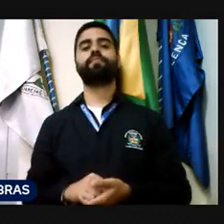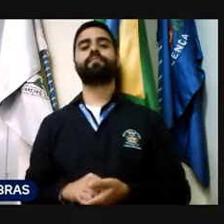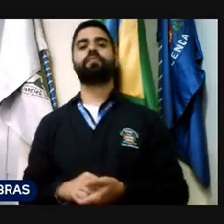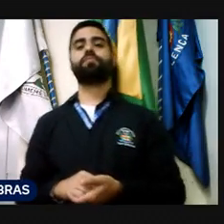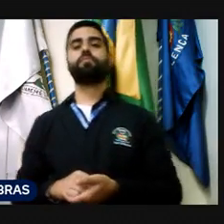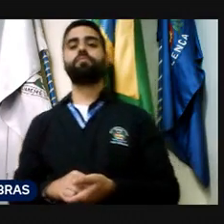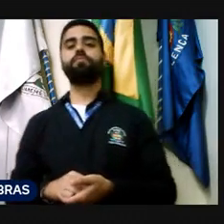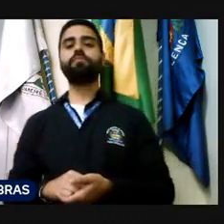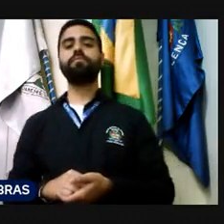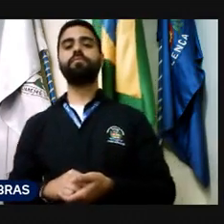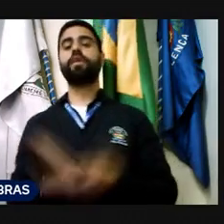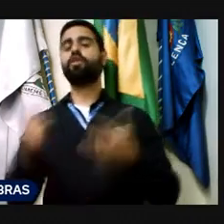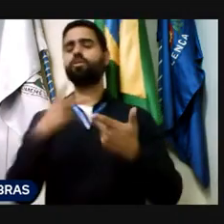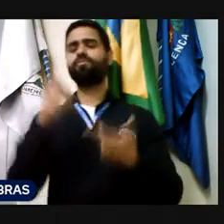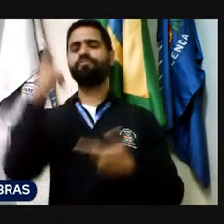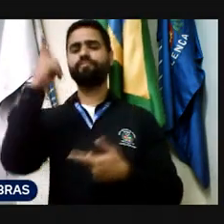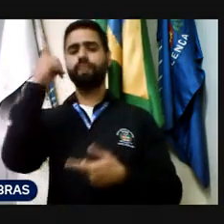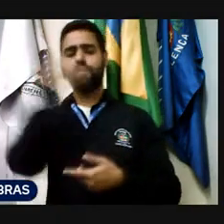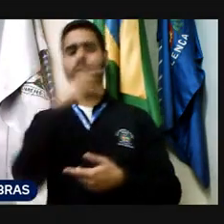inovador, difícil,